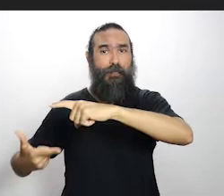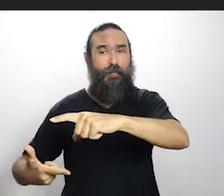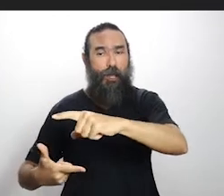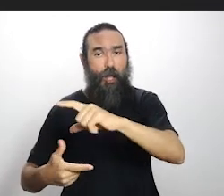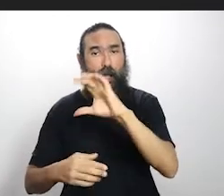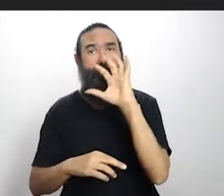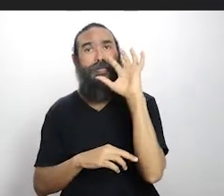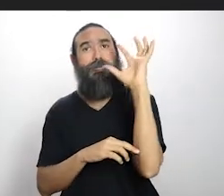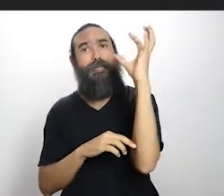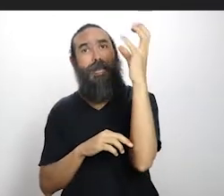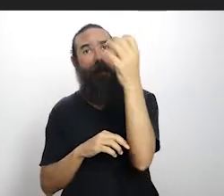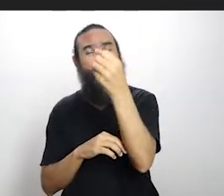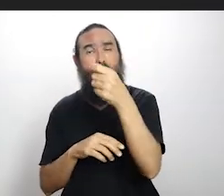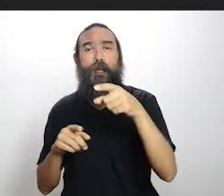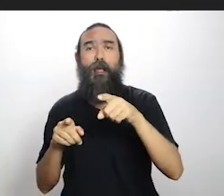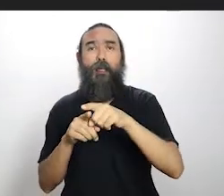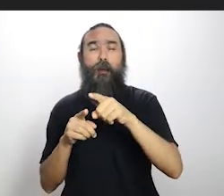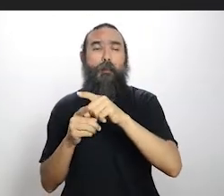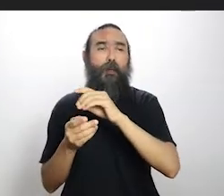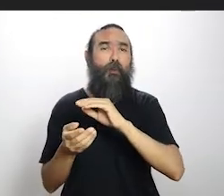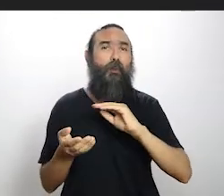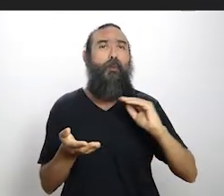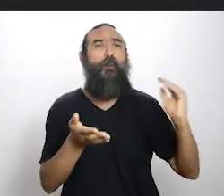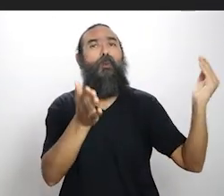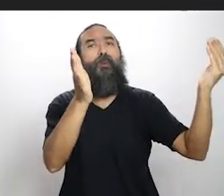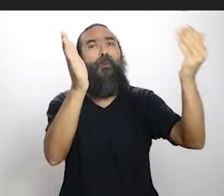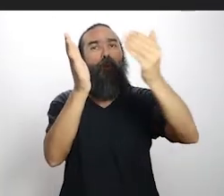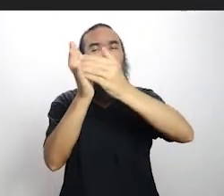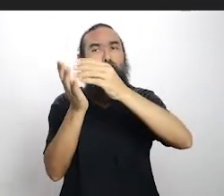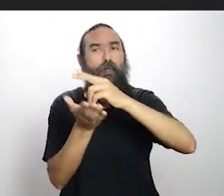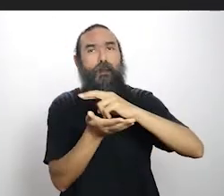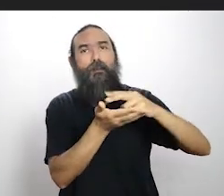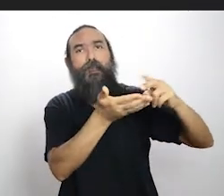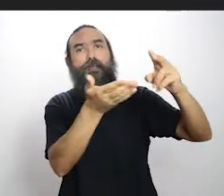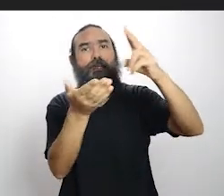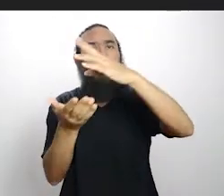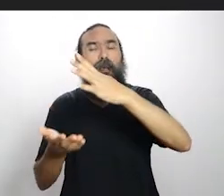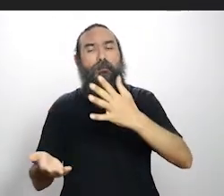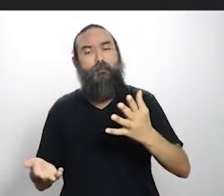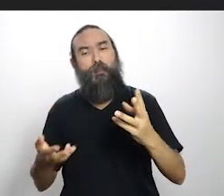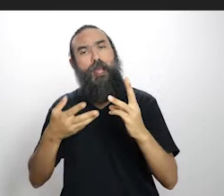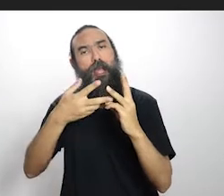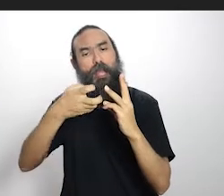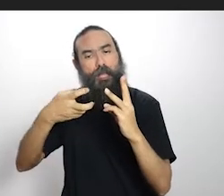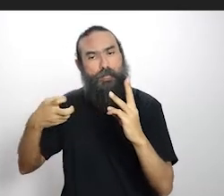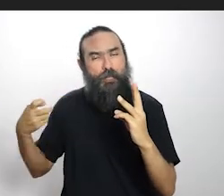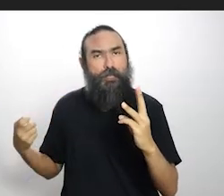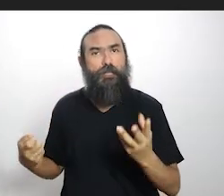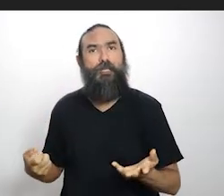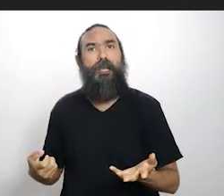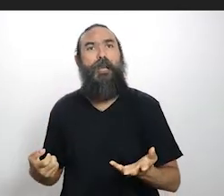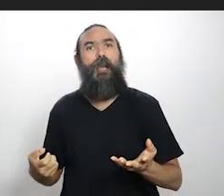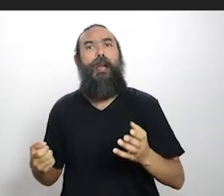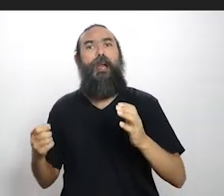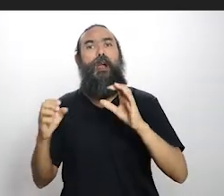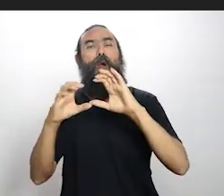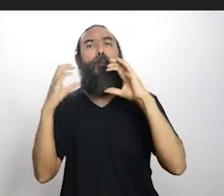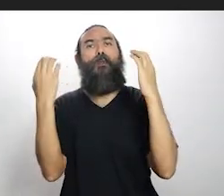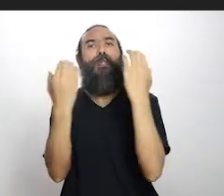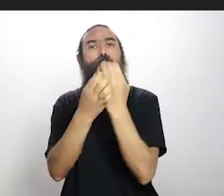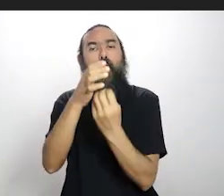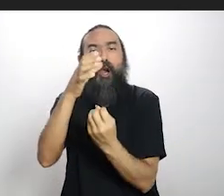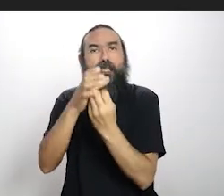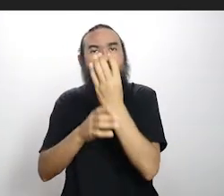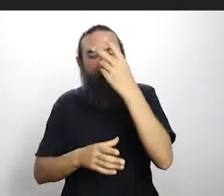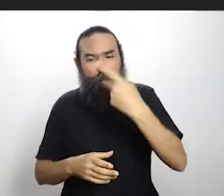do Cerrado, mas também de toda essa nossa diversidade enquanto povos indígenas, povos originários, negros,